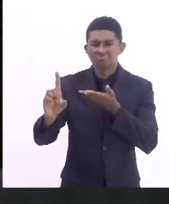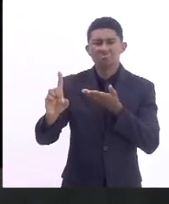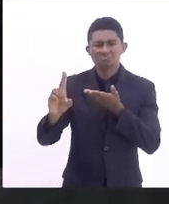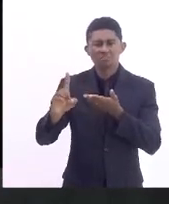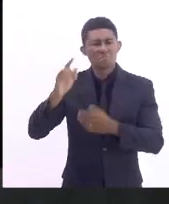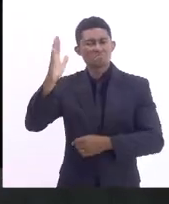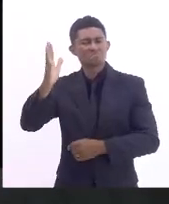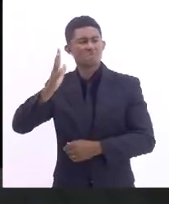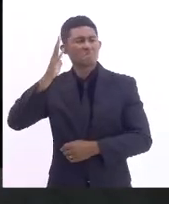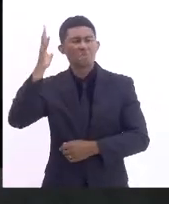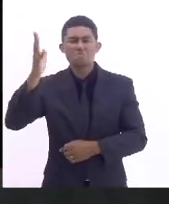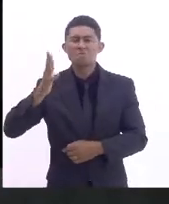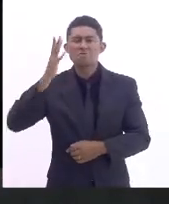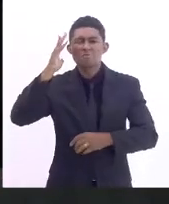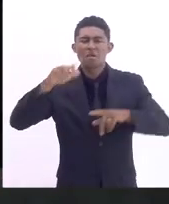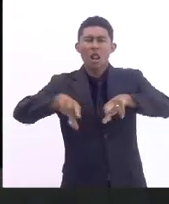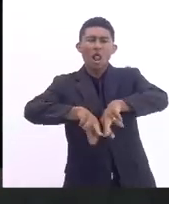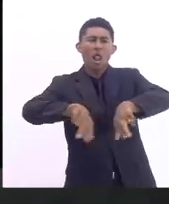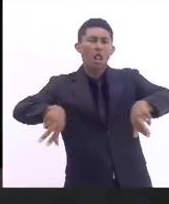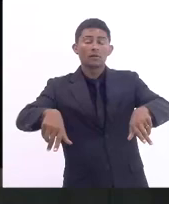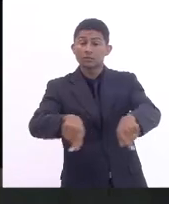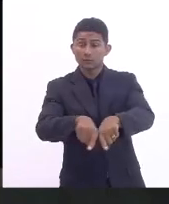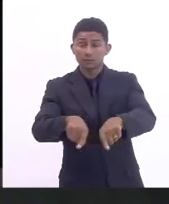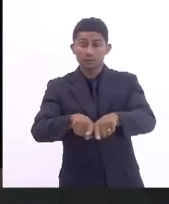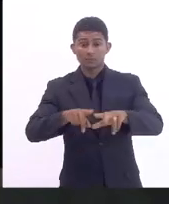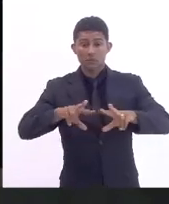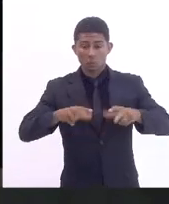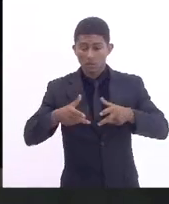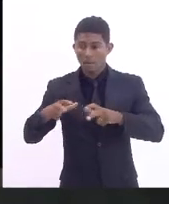participação dele nas comissões permanentes